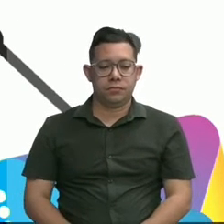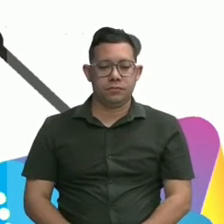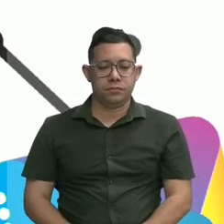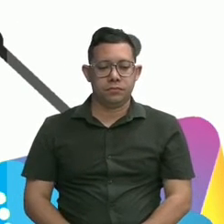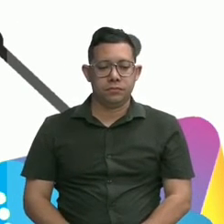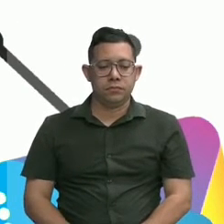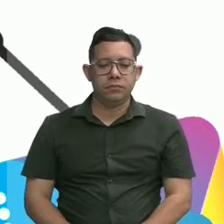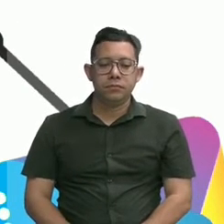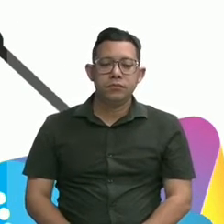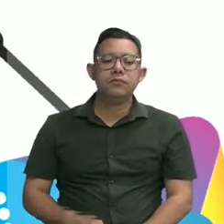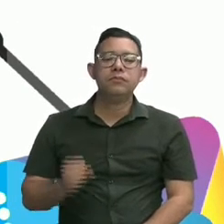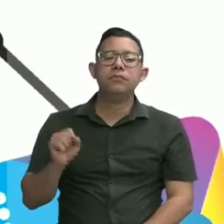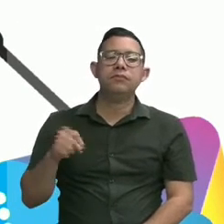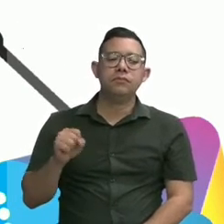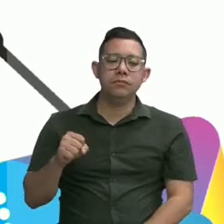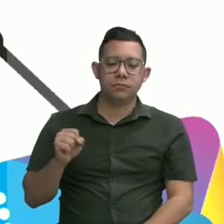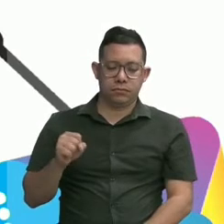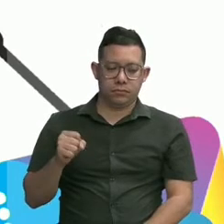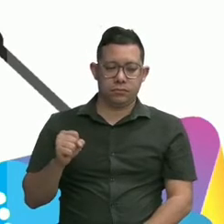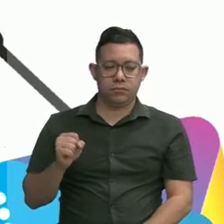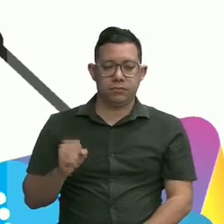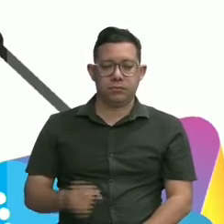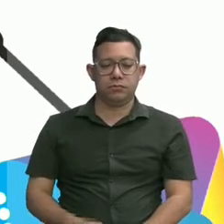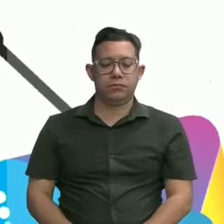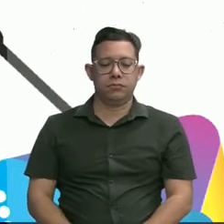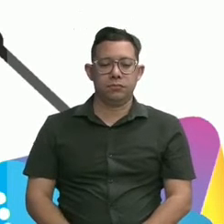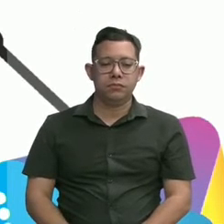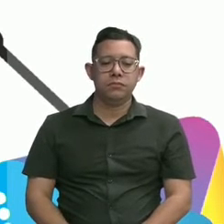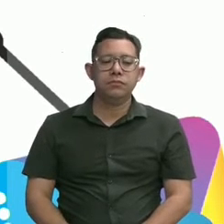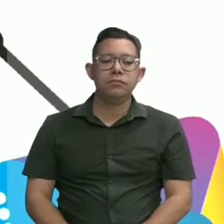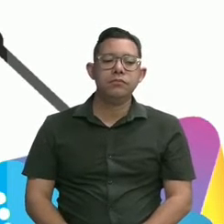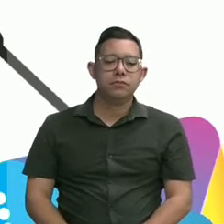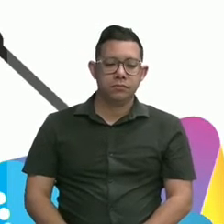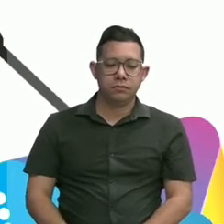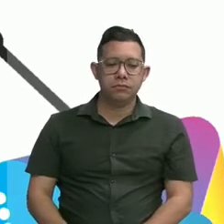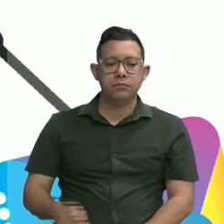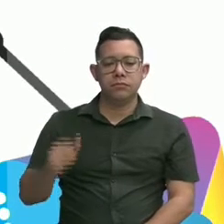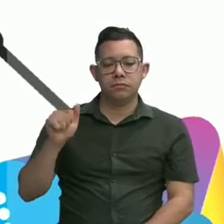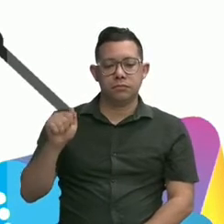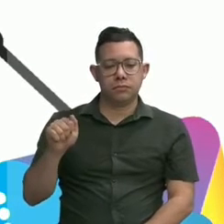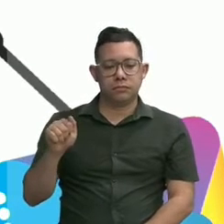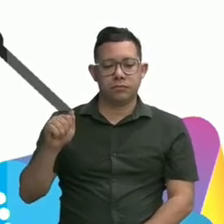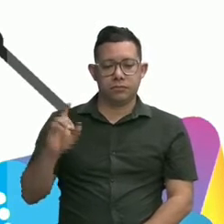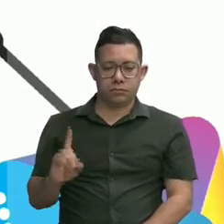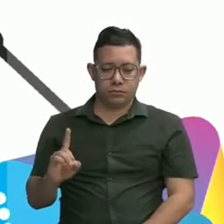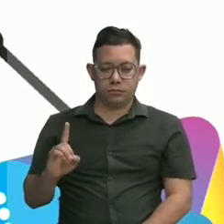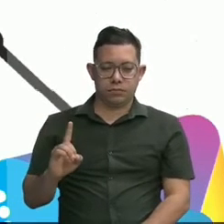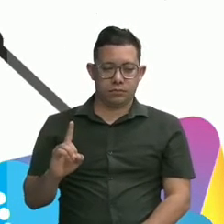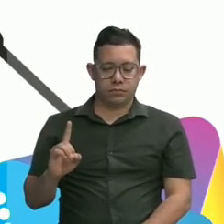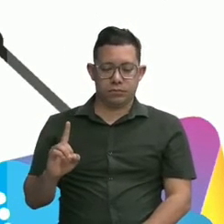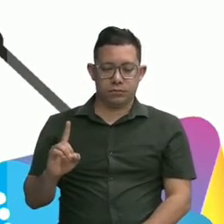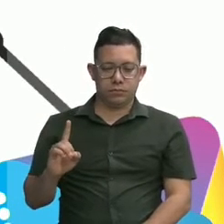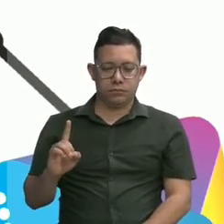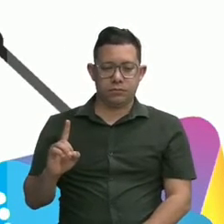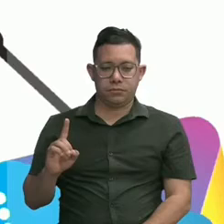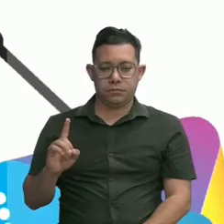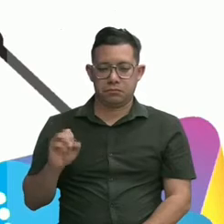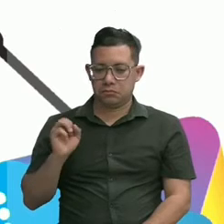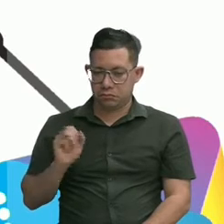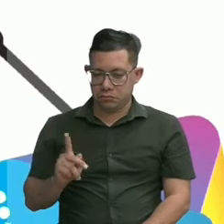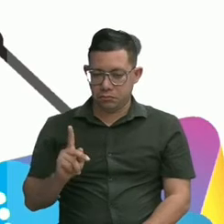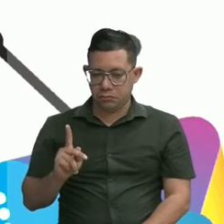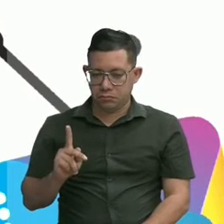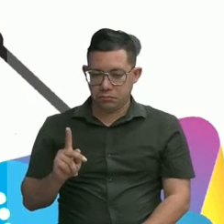então sim é uma equação do segundo grau então a gente ficou com a e com ab100 de equações do